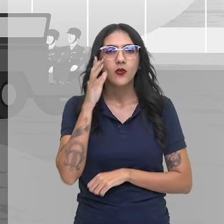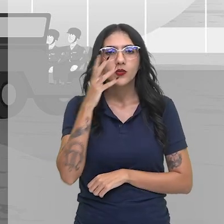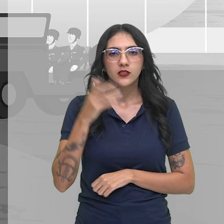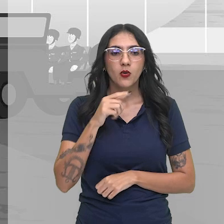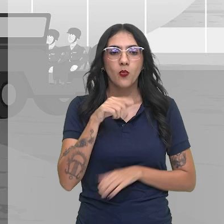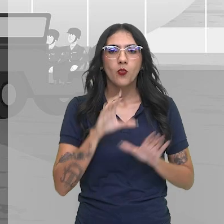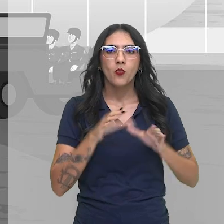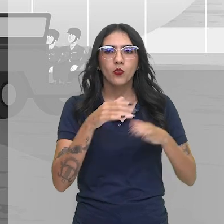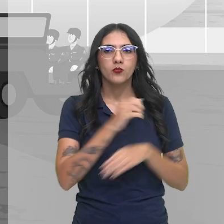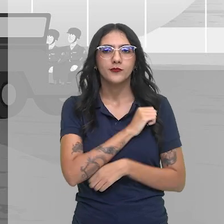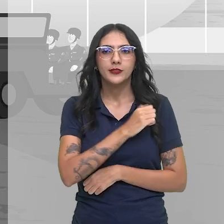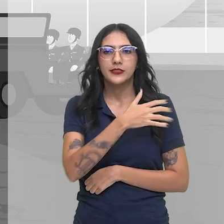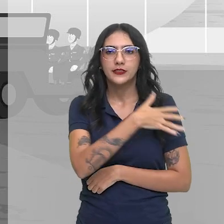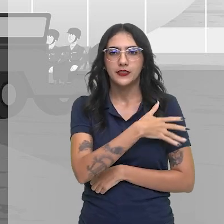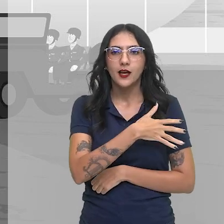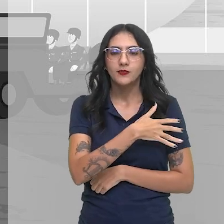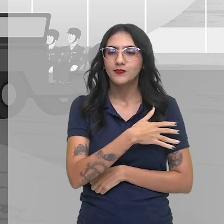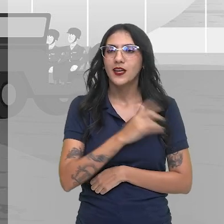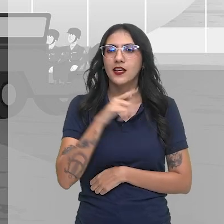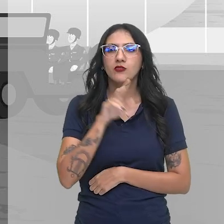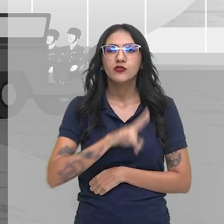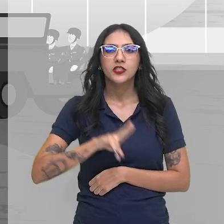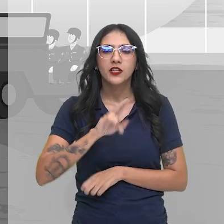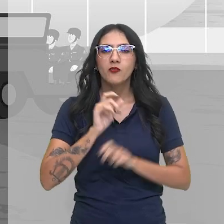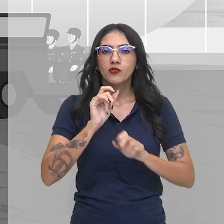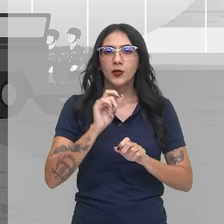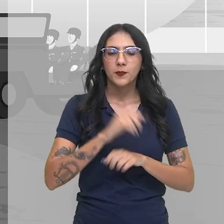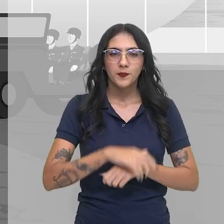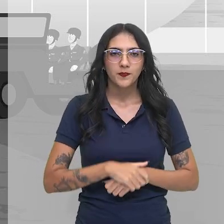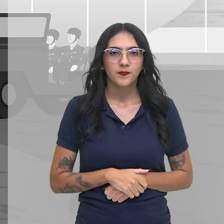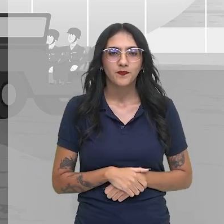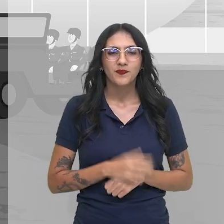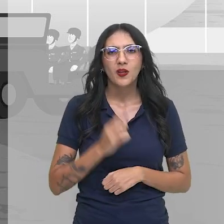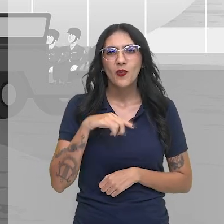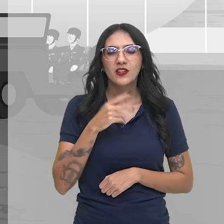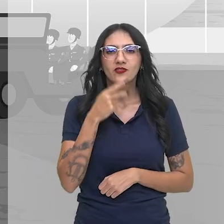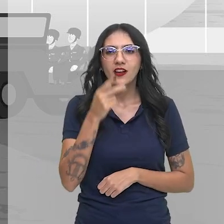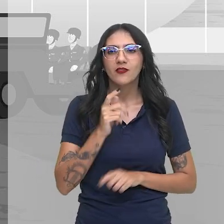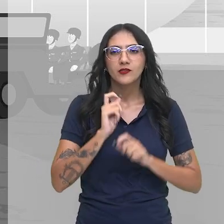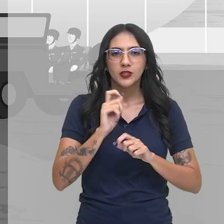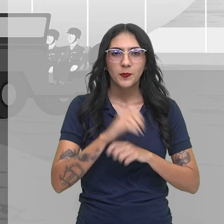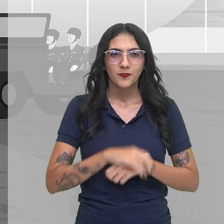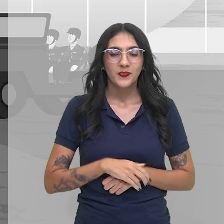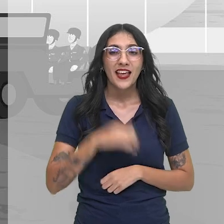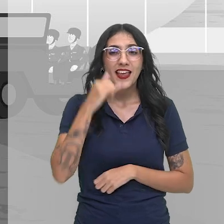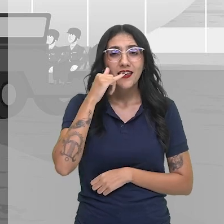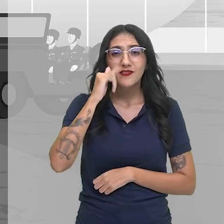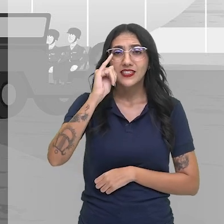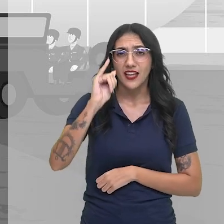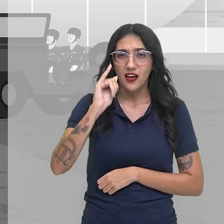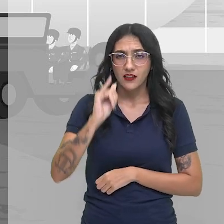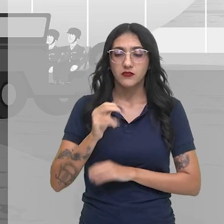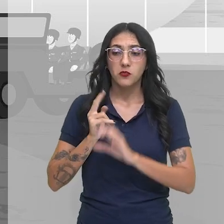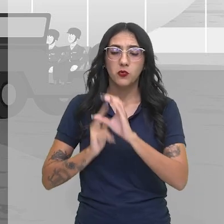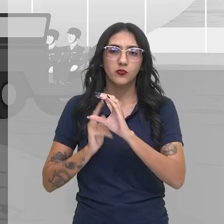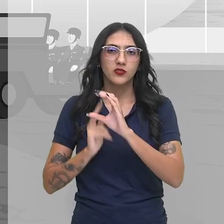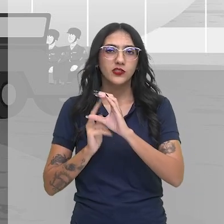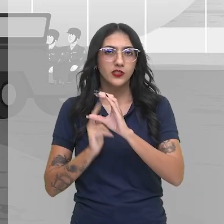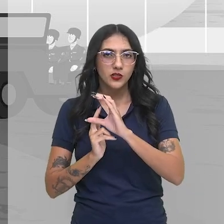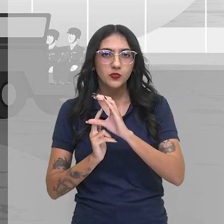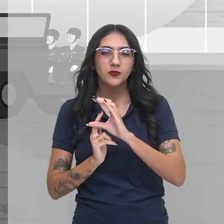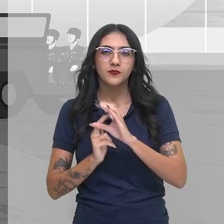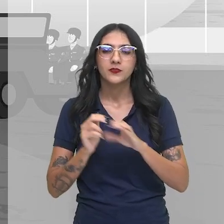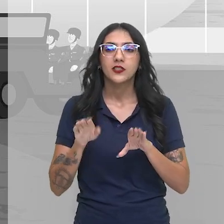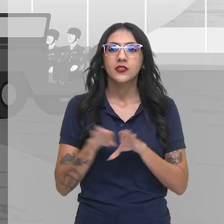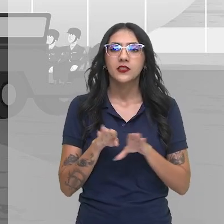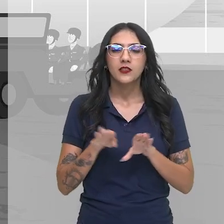tomam o poder. Que argumento é esse? Nesse momento, se usa o argumento de combate ao comunismo, ao avanço do comunismo, e